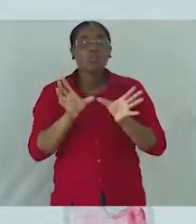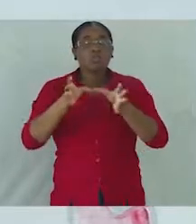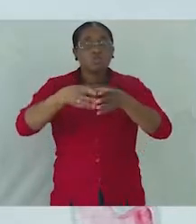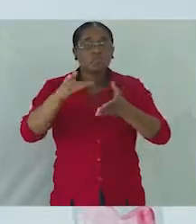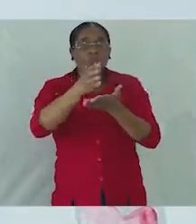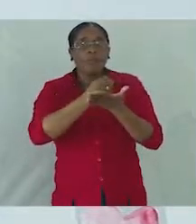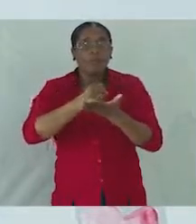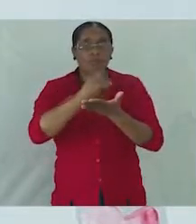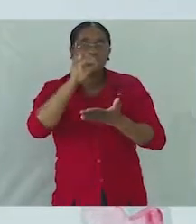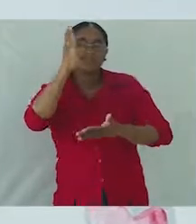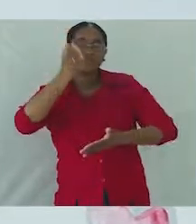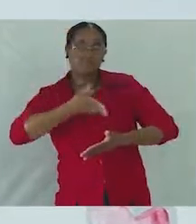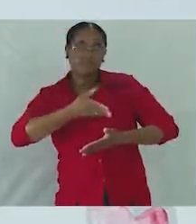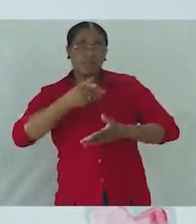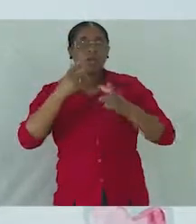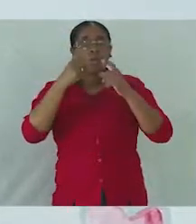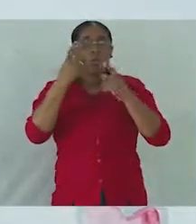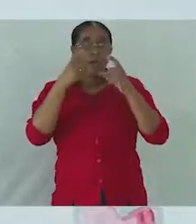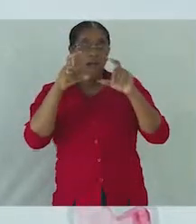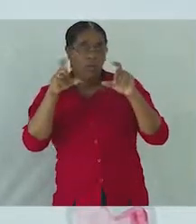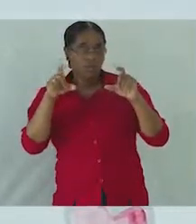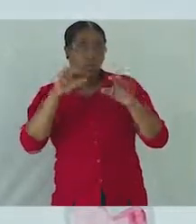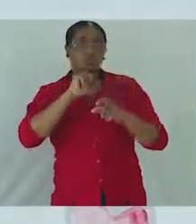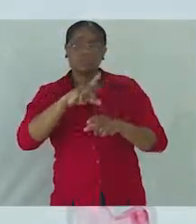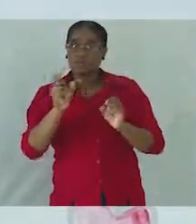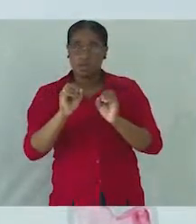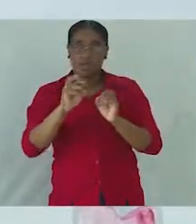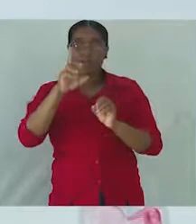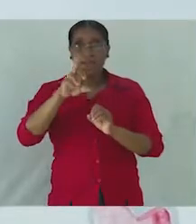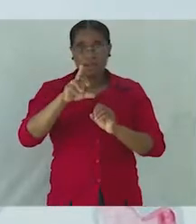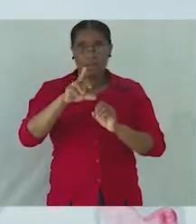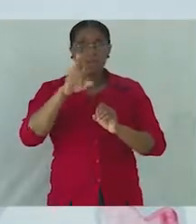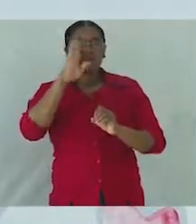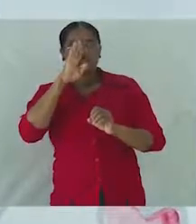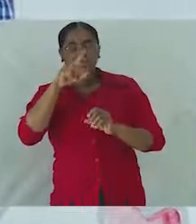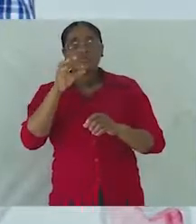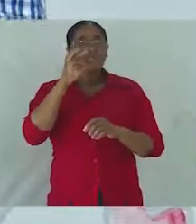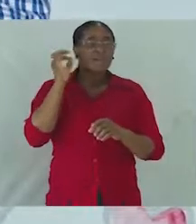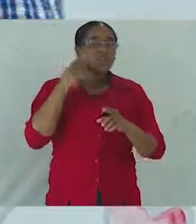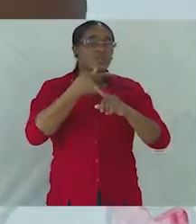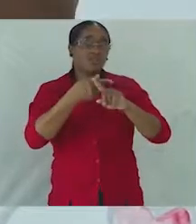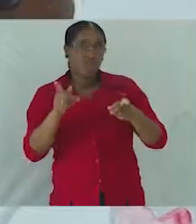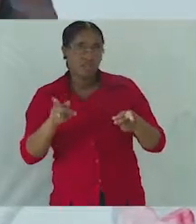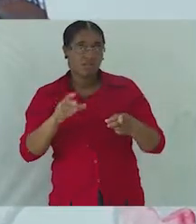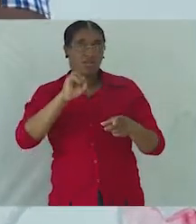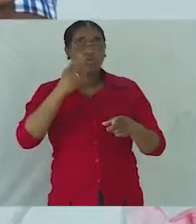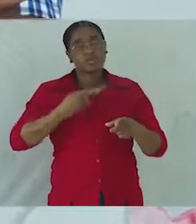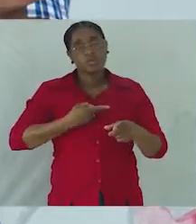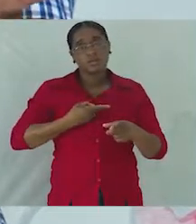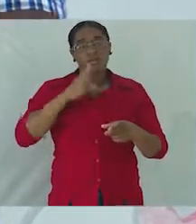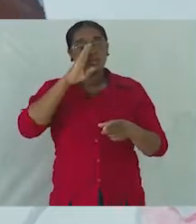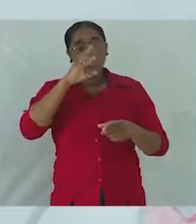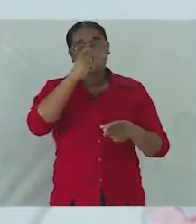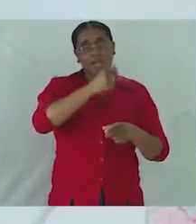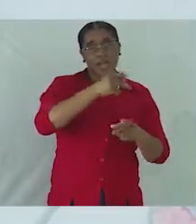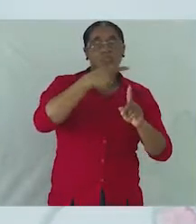vazio, ou seja, a equação ser impossível em R. Se os sinais forem diferentes, ou seja, se A for